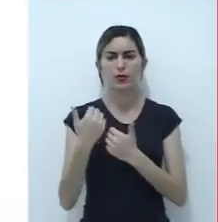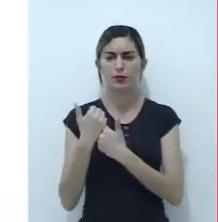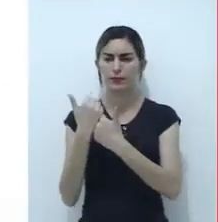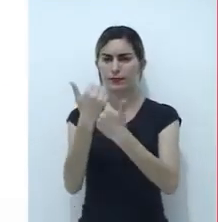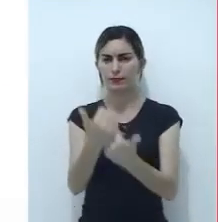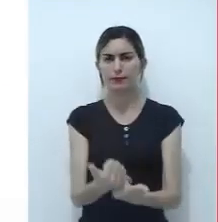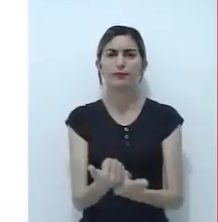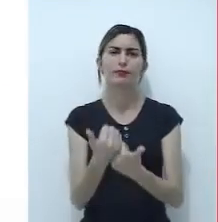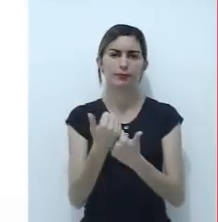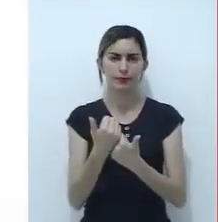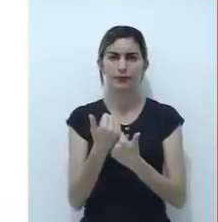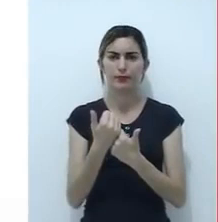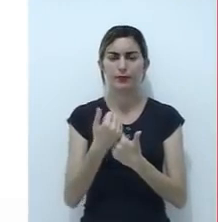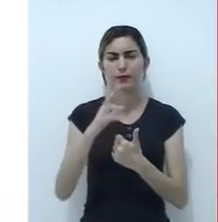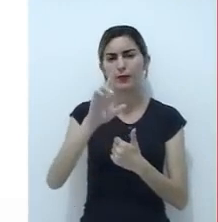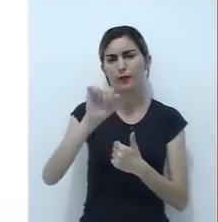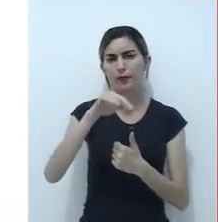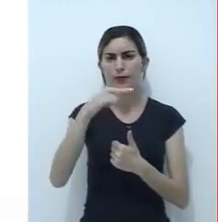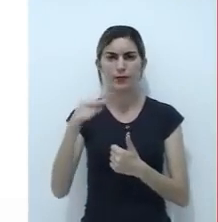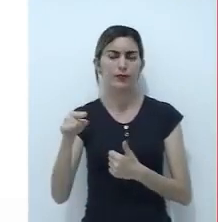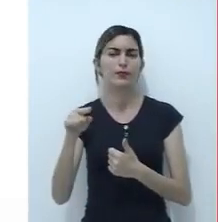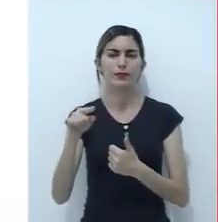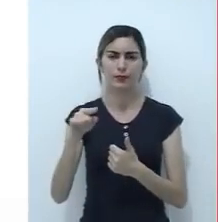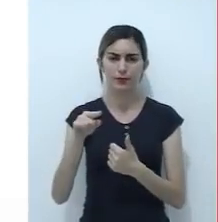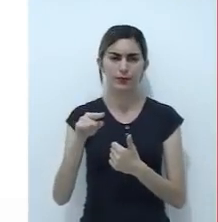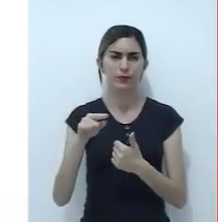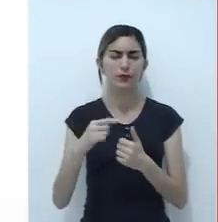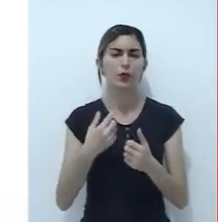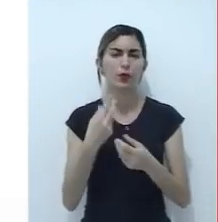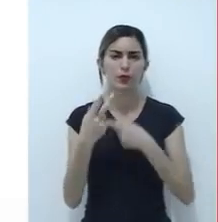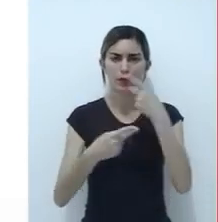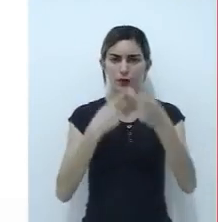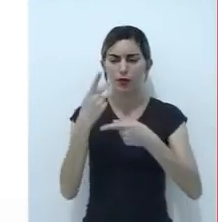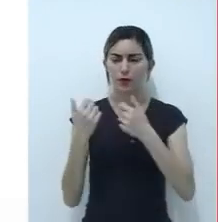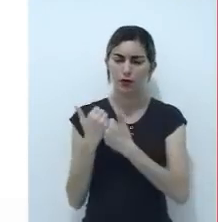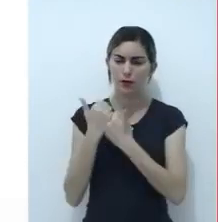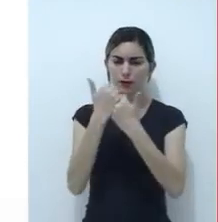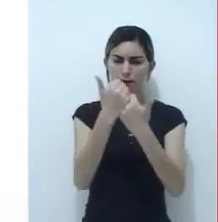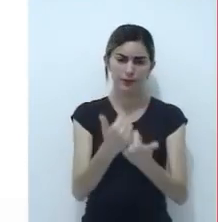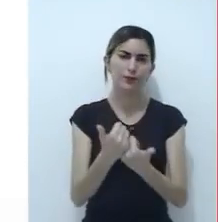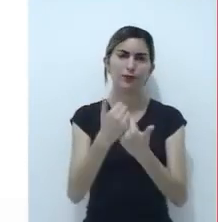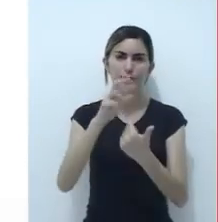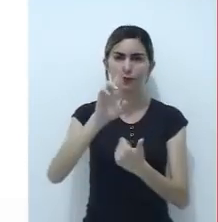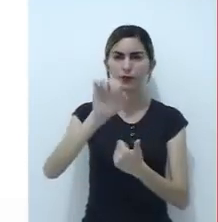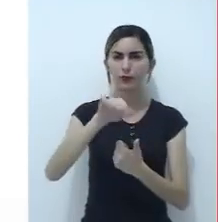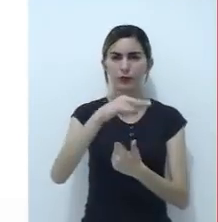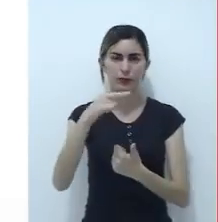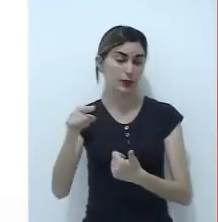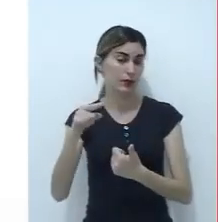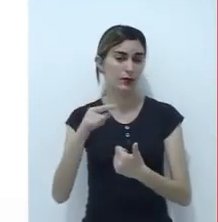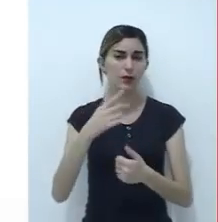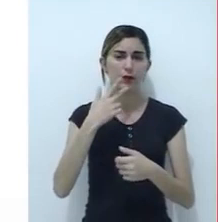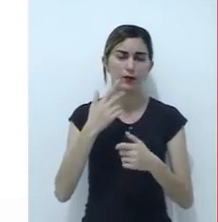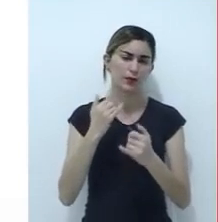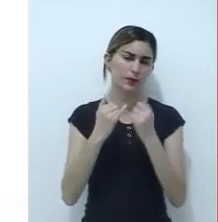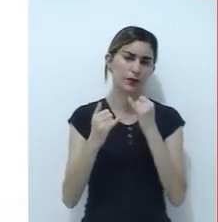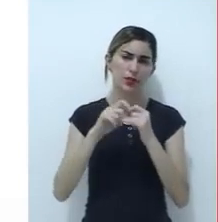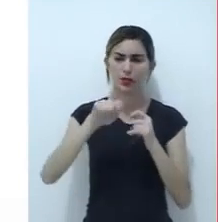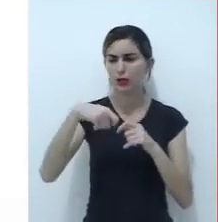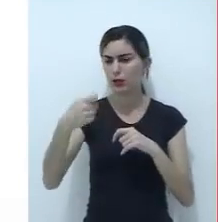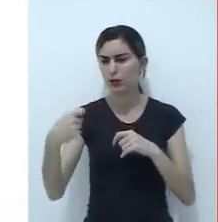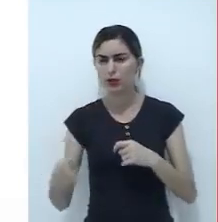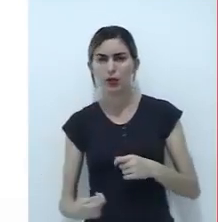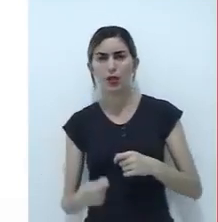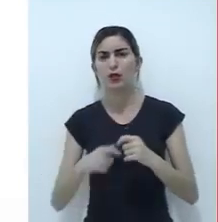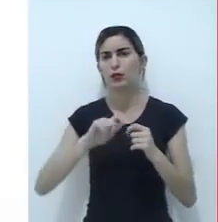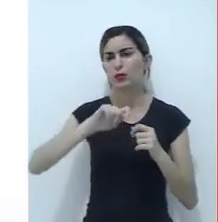as representações das reações. Quando eu falo de representações de reações, a gente vai para os